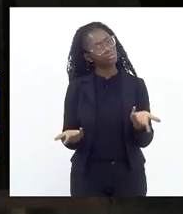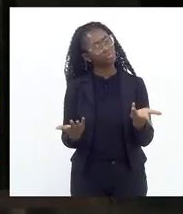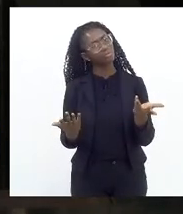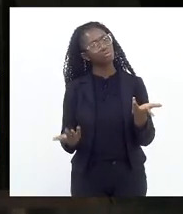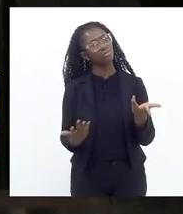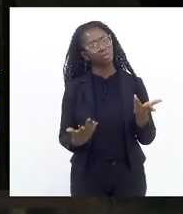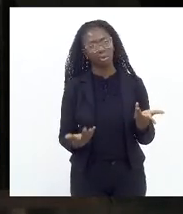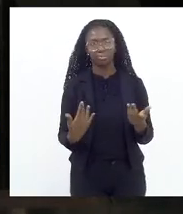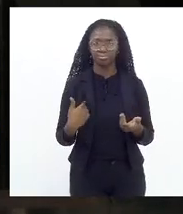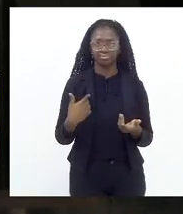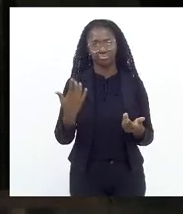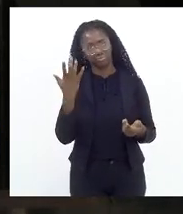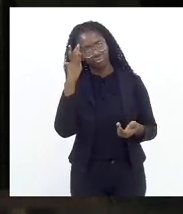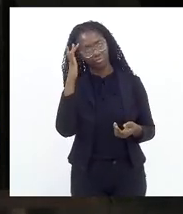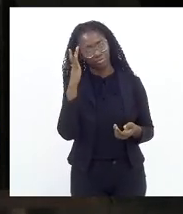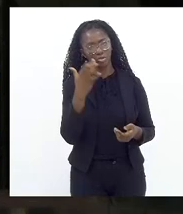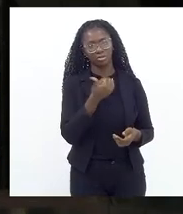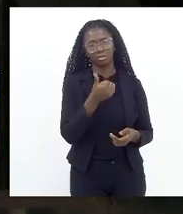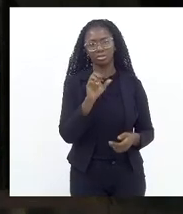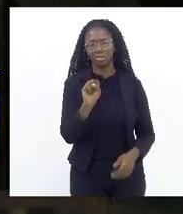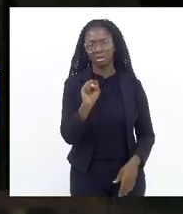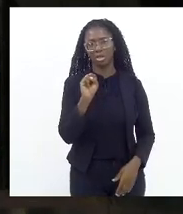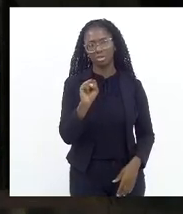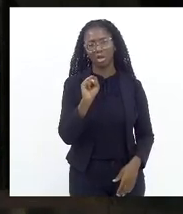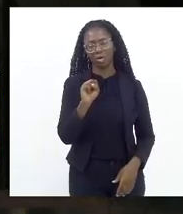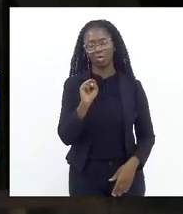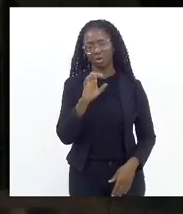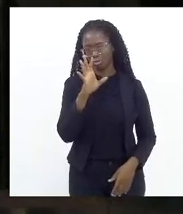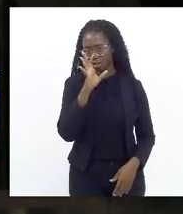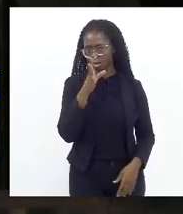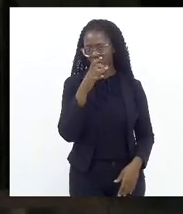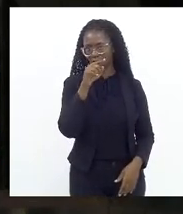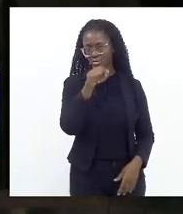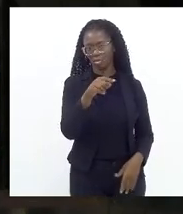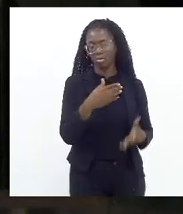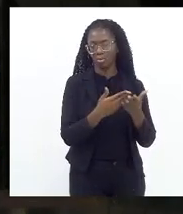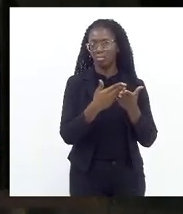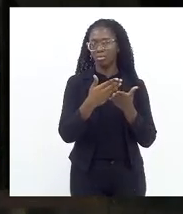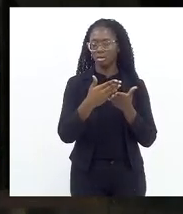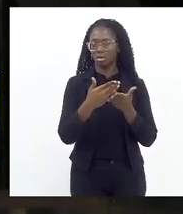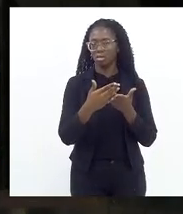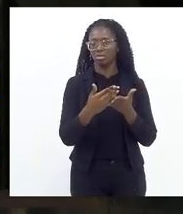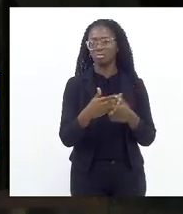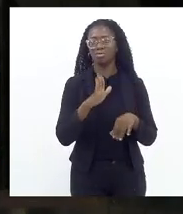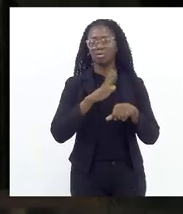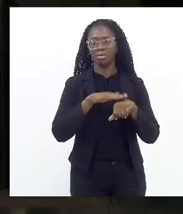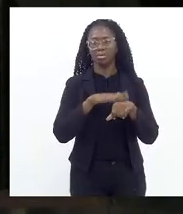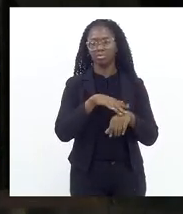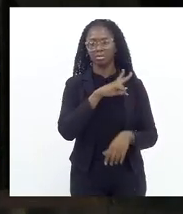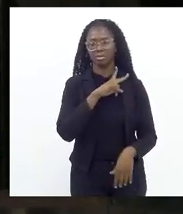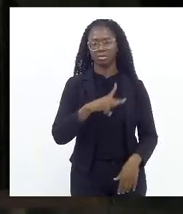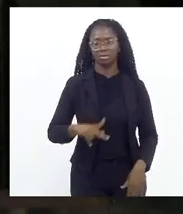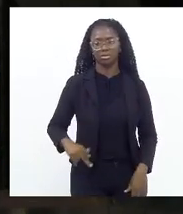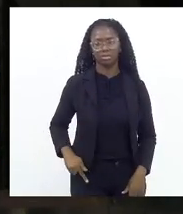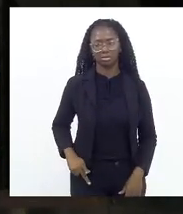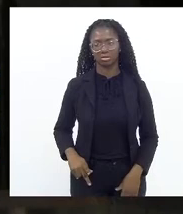engano de minha parte, 68 indiciamentos. A começar pelo indiciamento do próprio presidente da